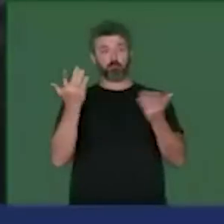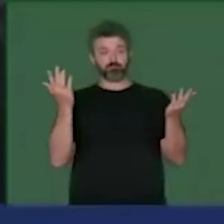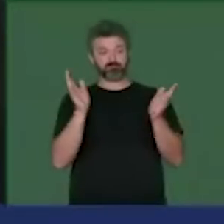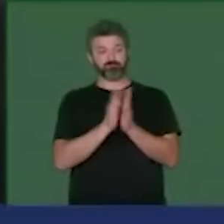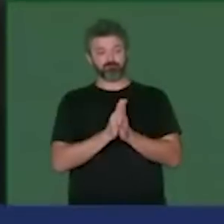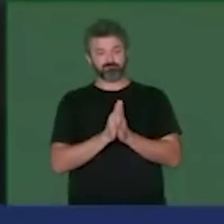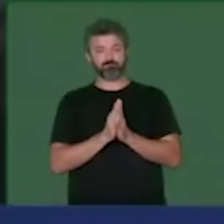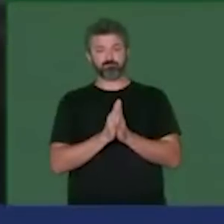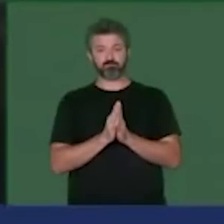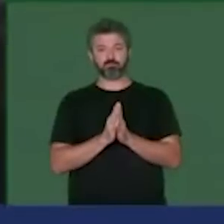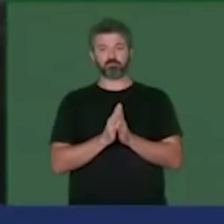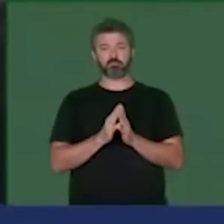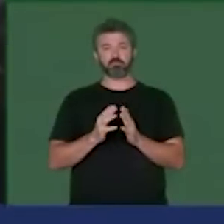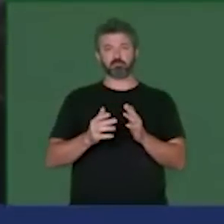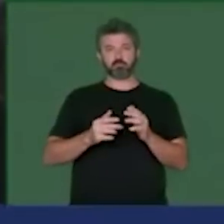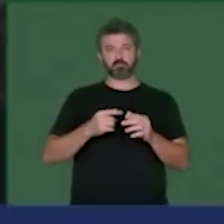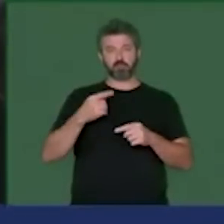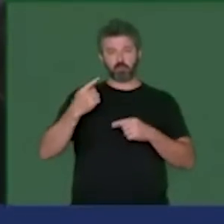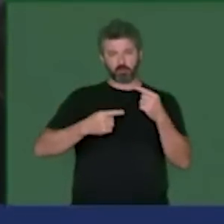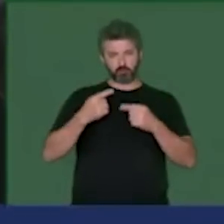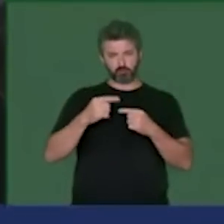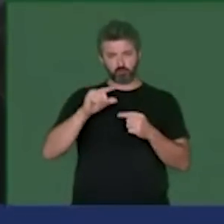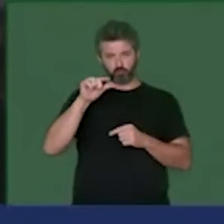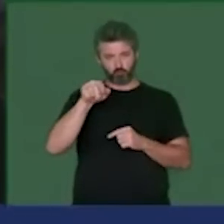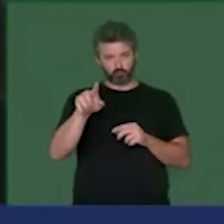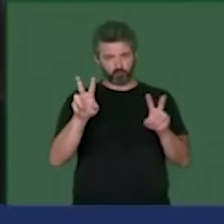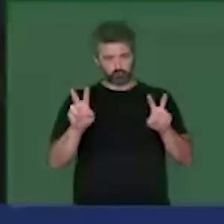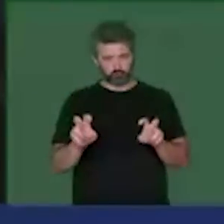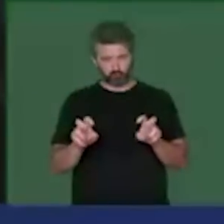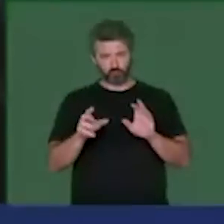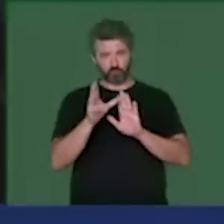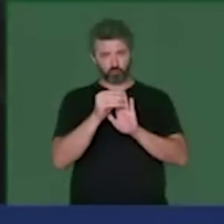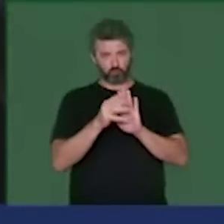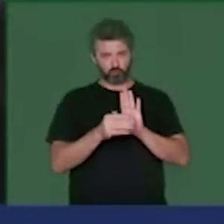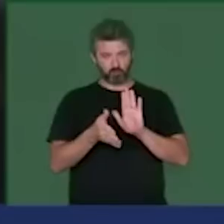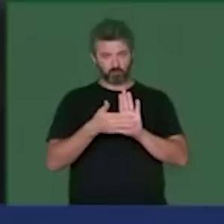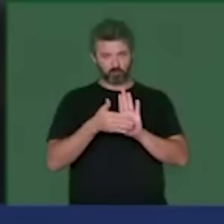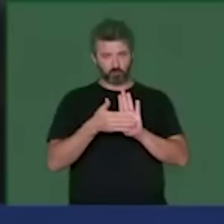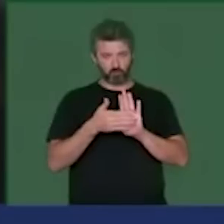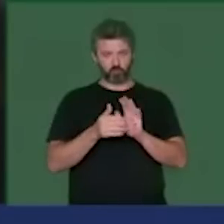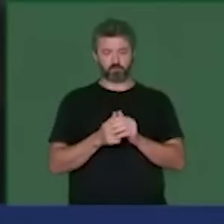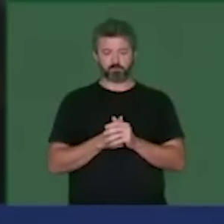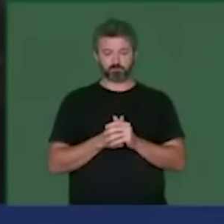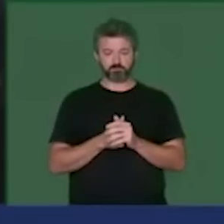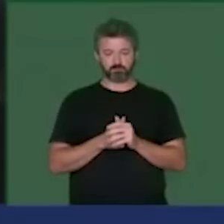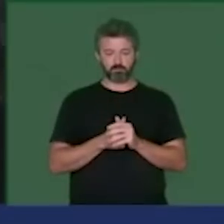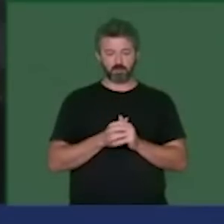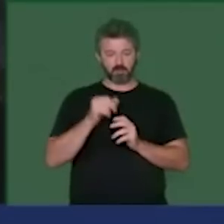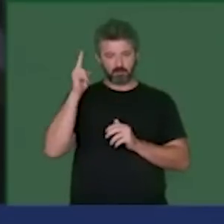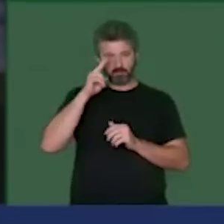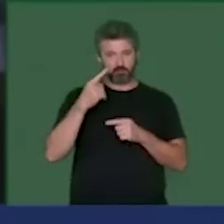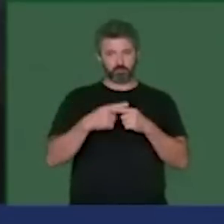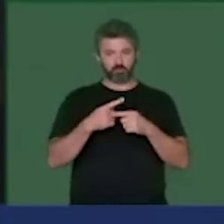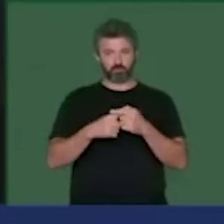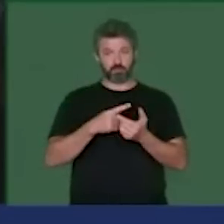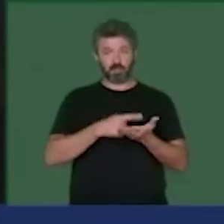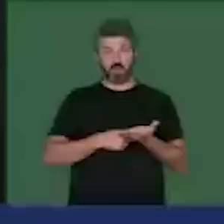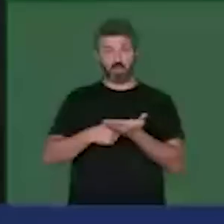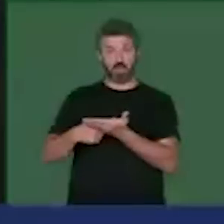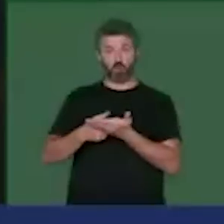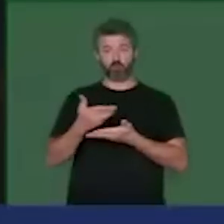Eu quero avançar um pouco na discussão do mérito, lembrando que, como se trata de um acordo mútuo em